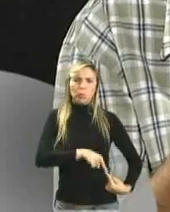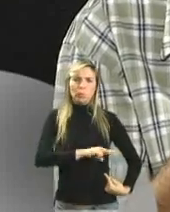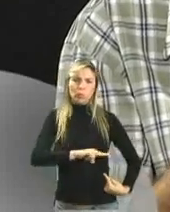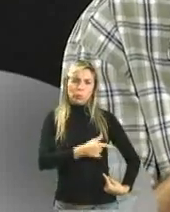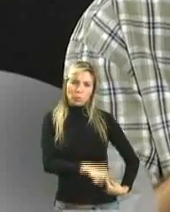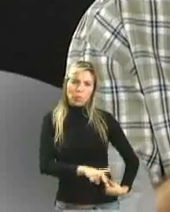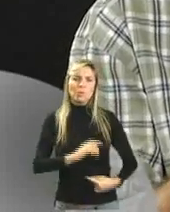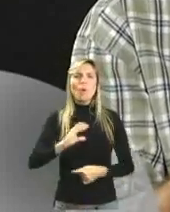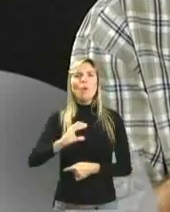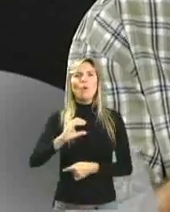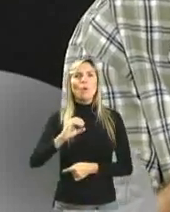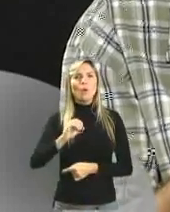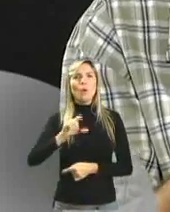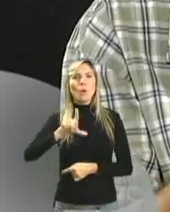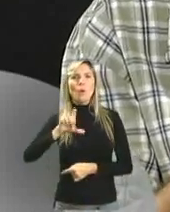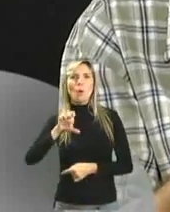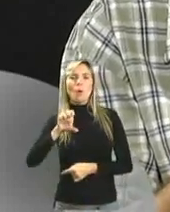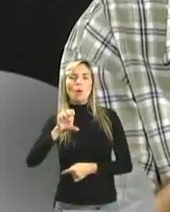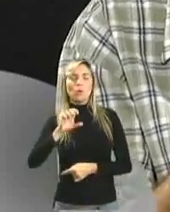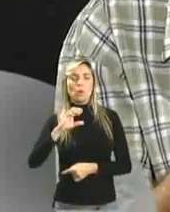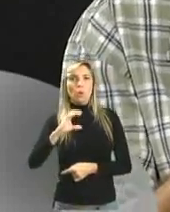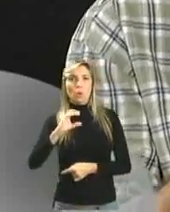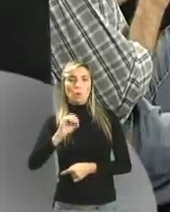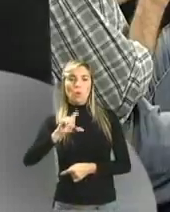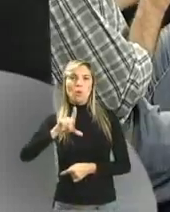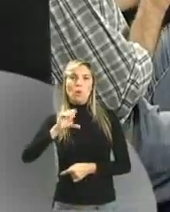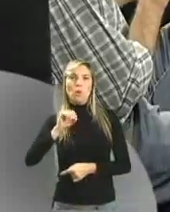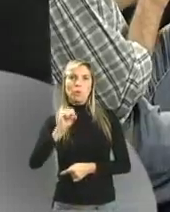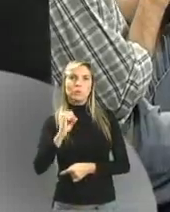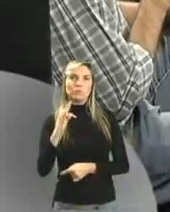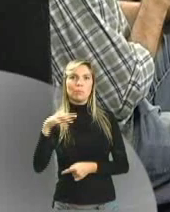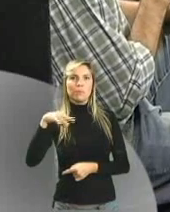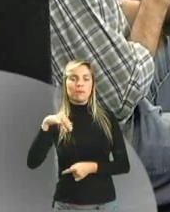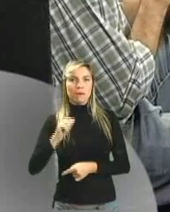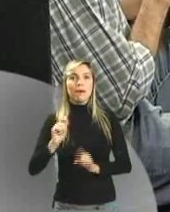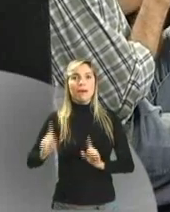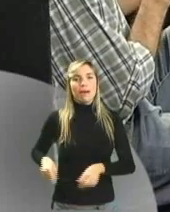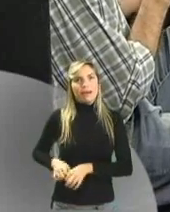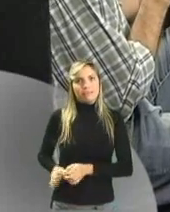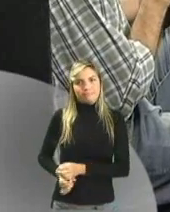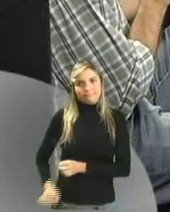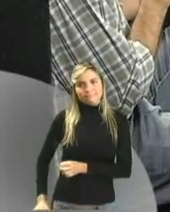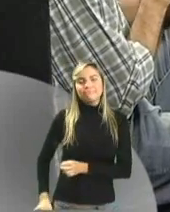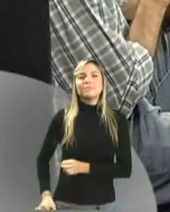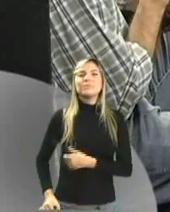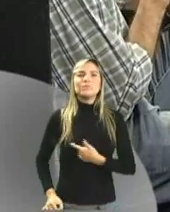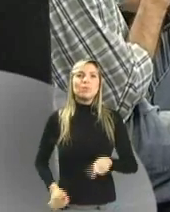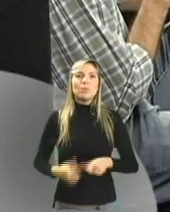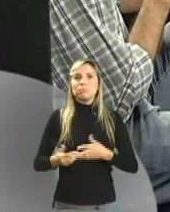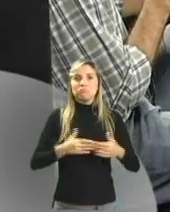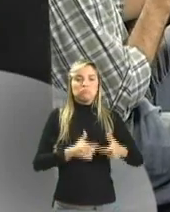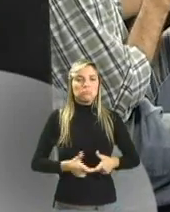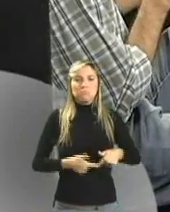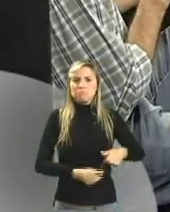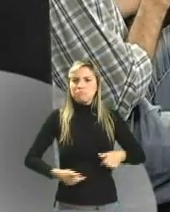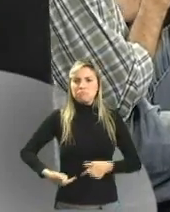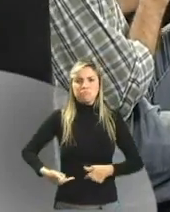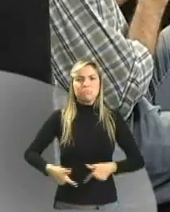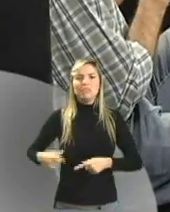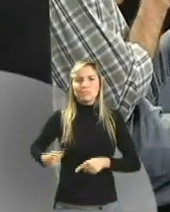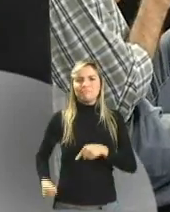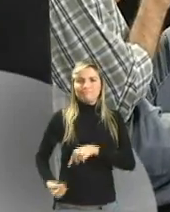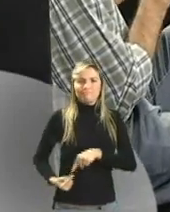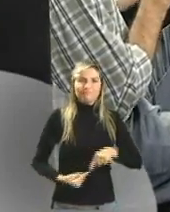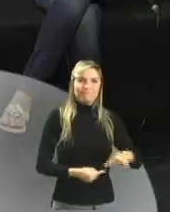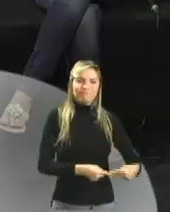como colostomia, para o intestino grosso, ileostomia, para a partir do íleo,